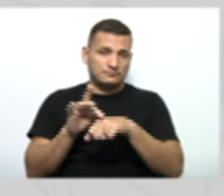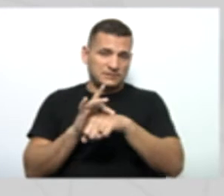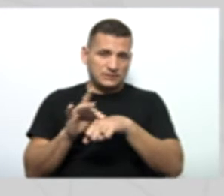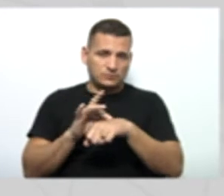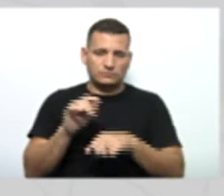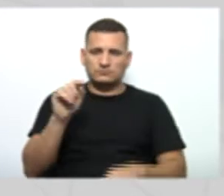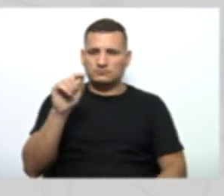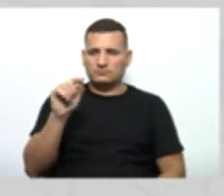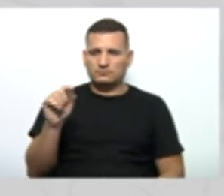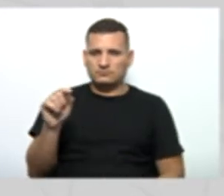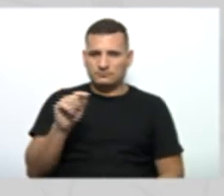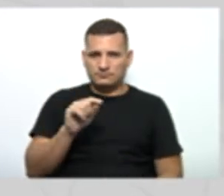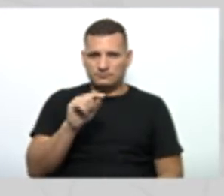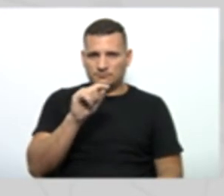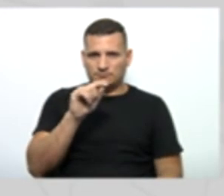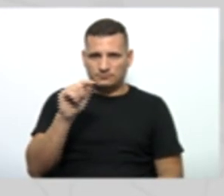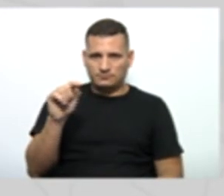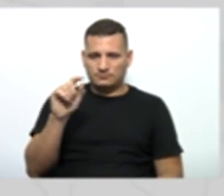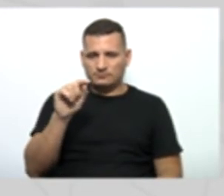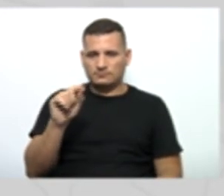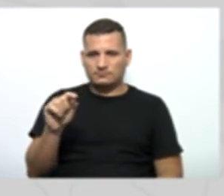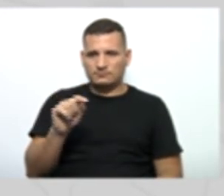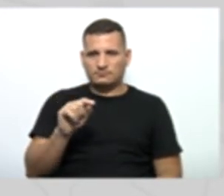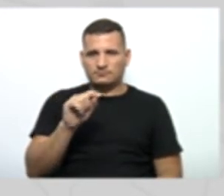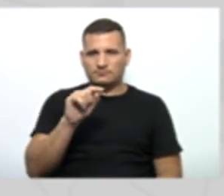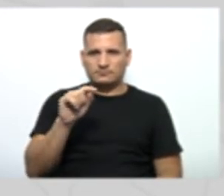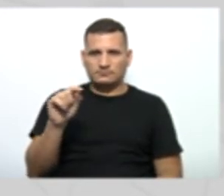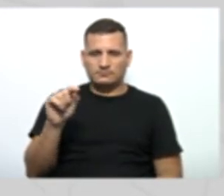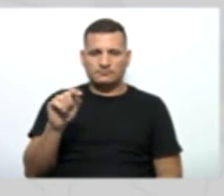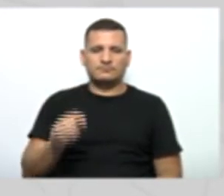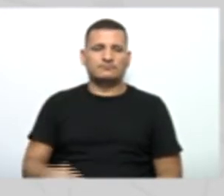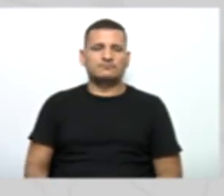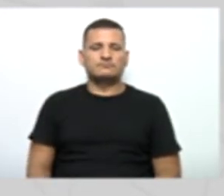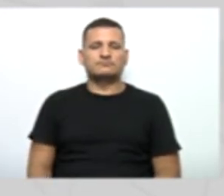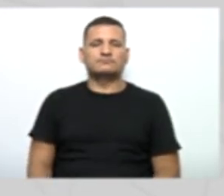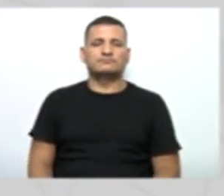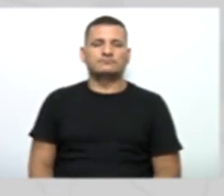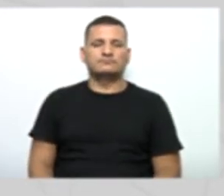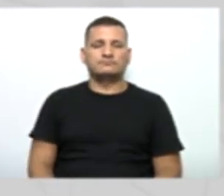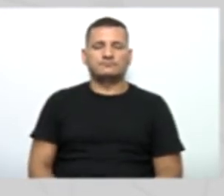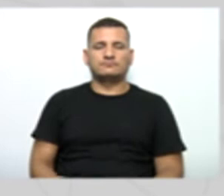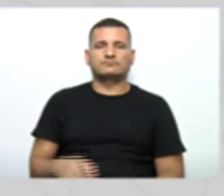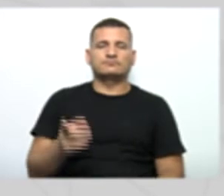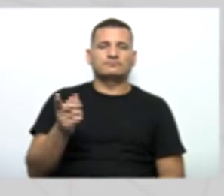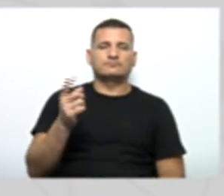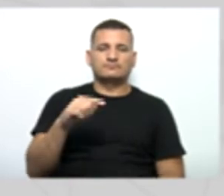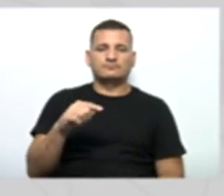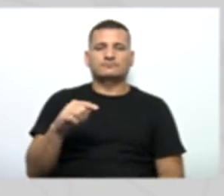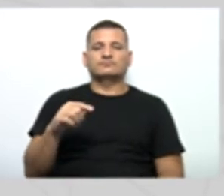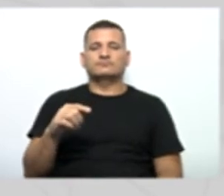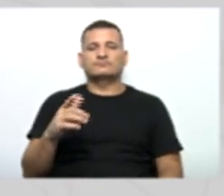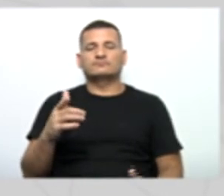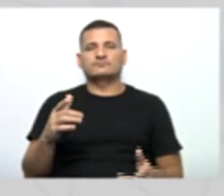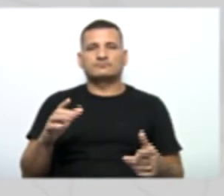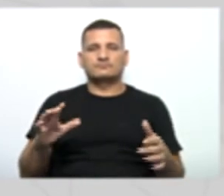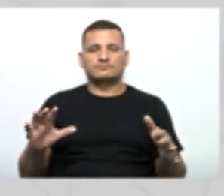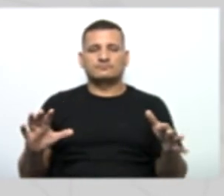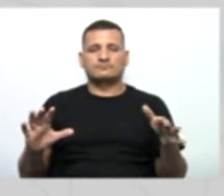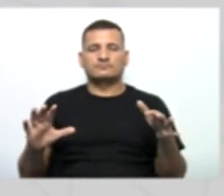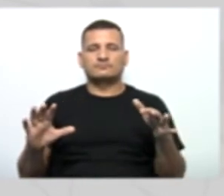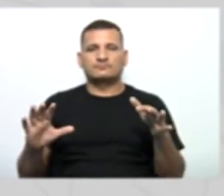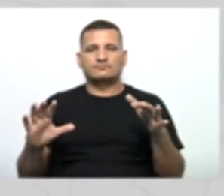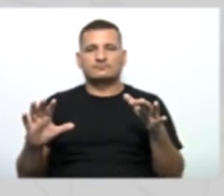E isso é muito importante. Olha aqui, ó, na agregação, existe dependência? Não. Já